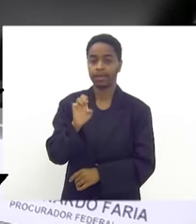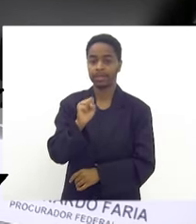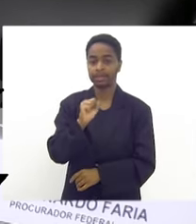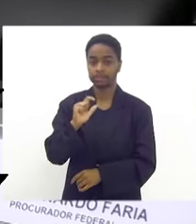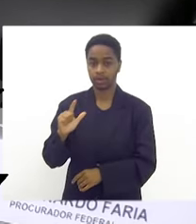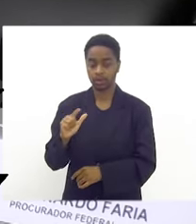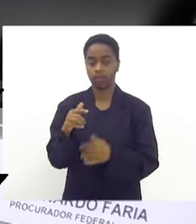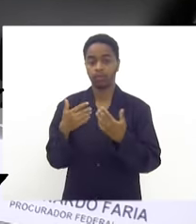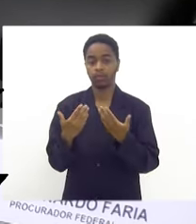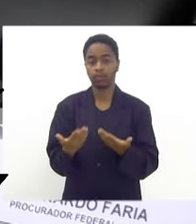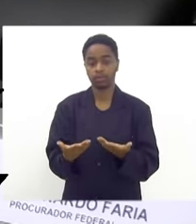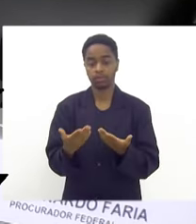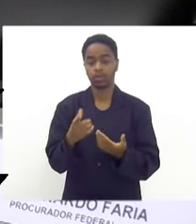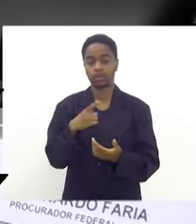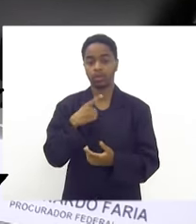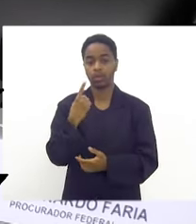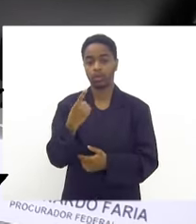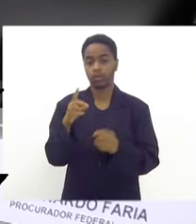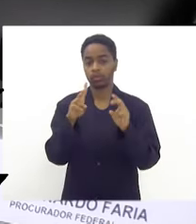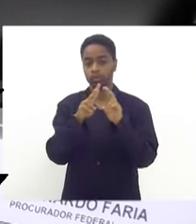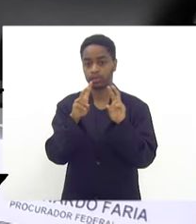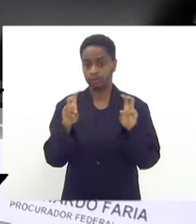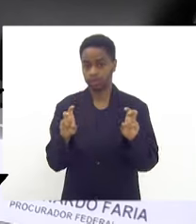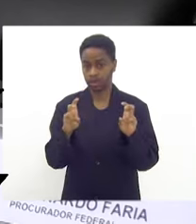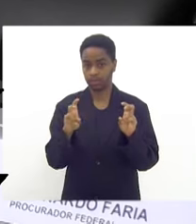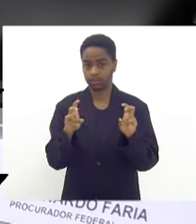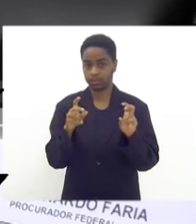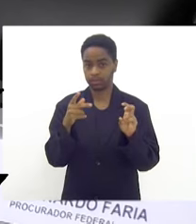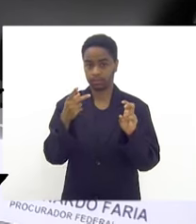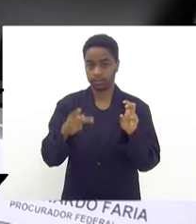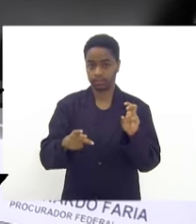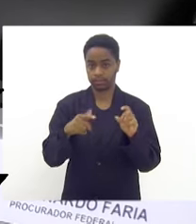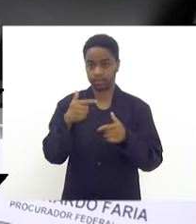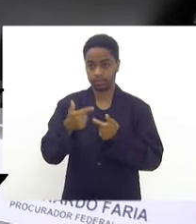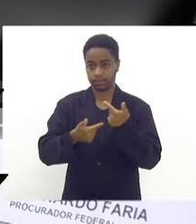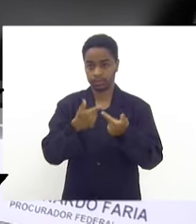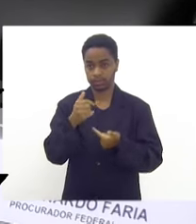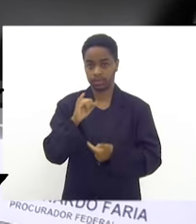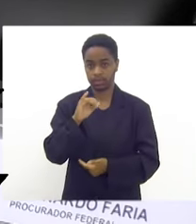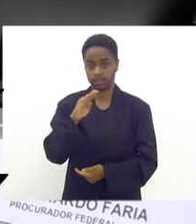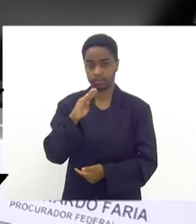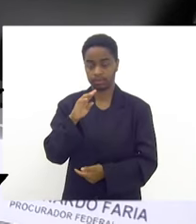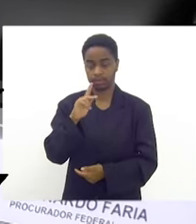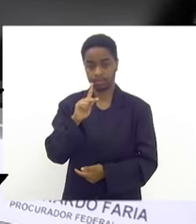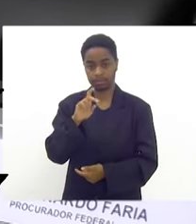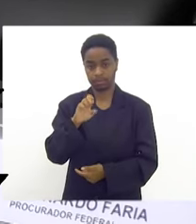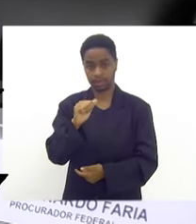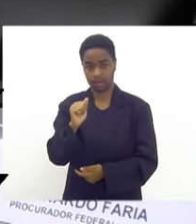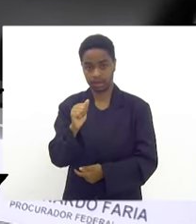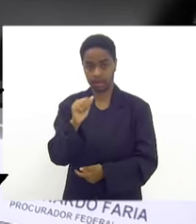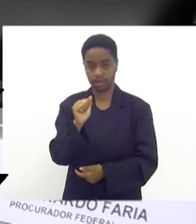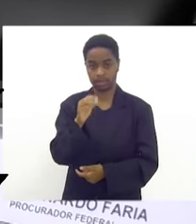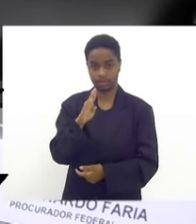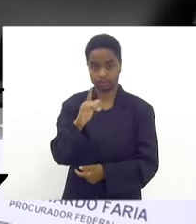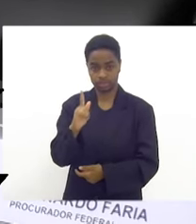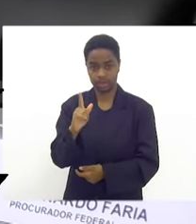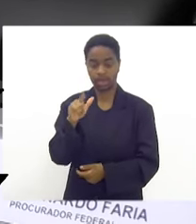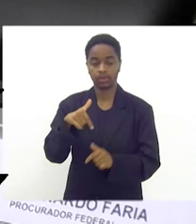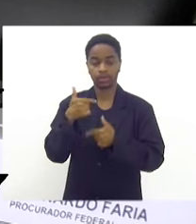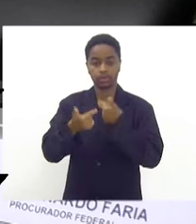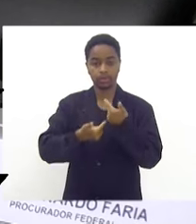e um dos temas objeto desse trabalho do pabg que é o esse programa na Bahía de Guanabara tem sido